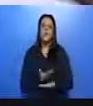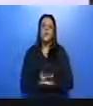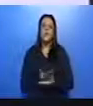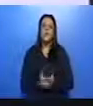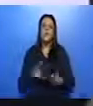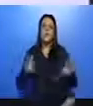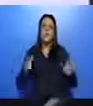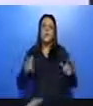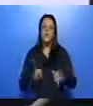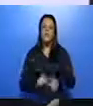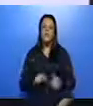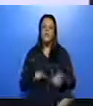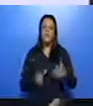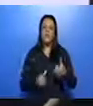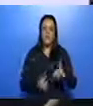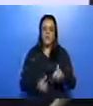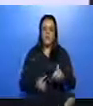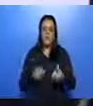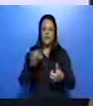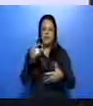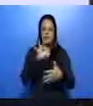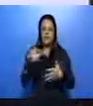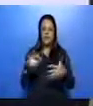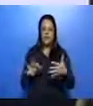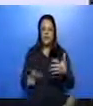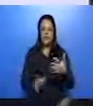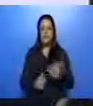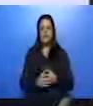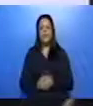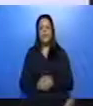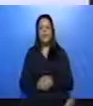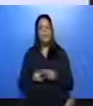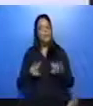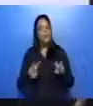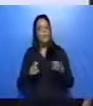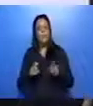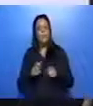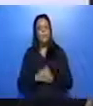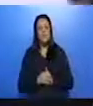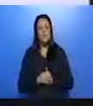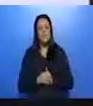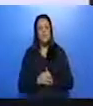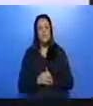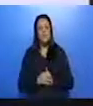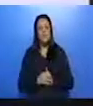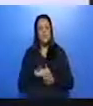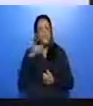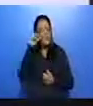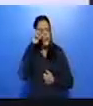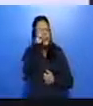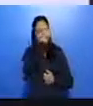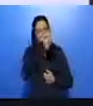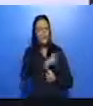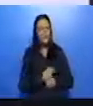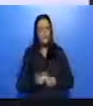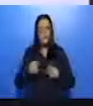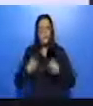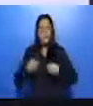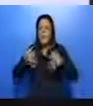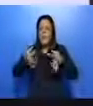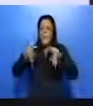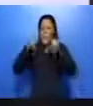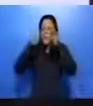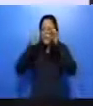6 classificações. Viram que não é um bicho de 7 cabeças, orações subordinadas? Se nós prestarmos bem atenção nos detalhes,